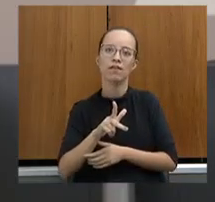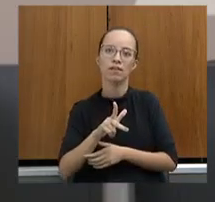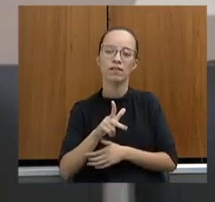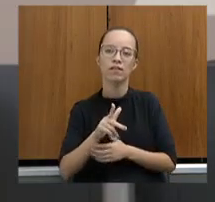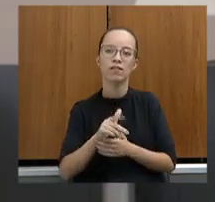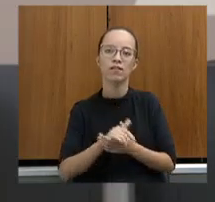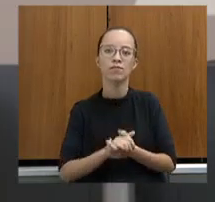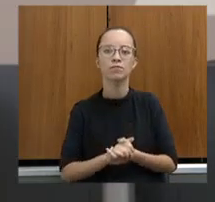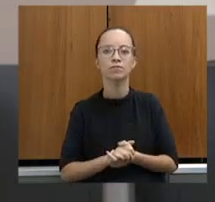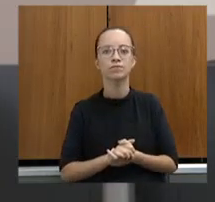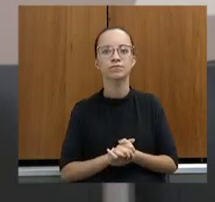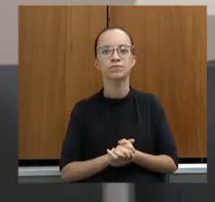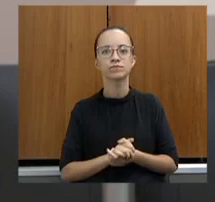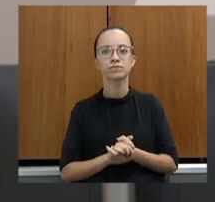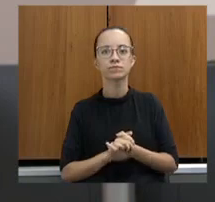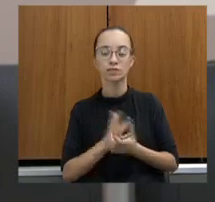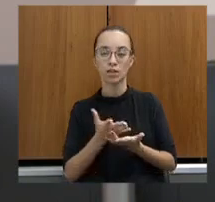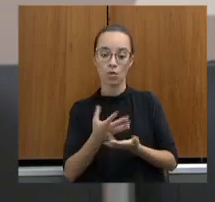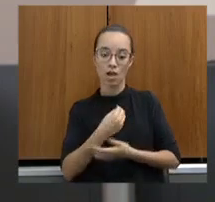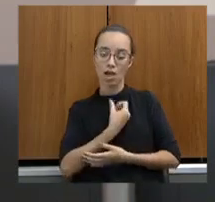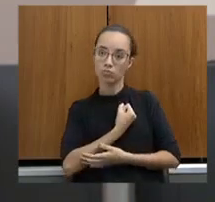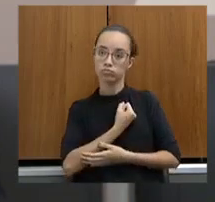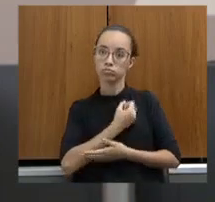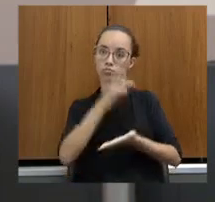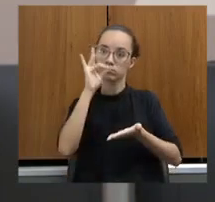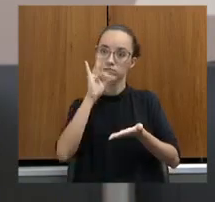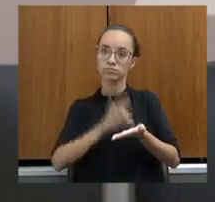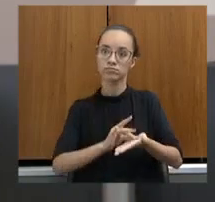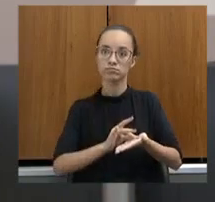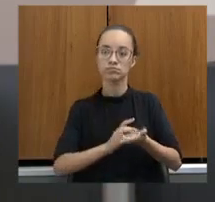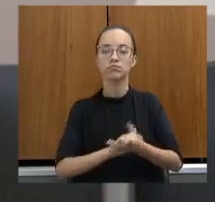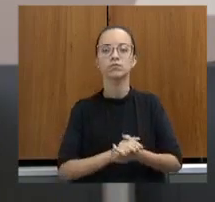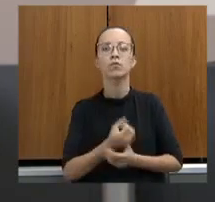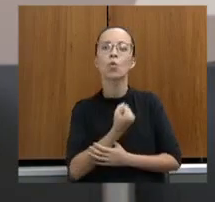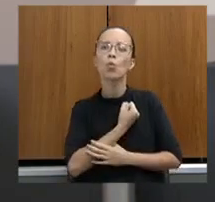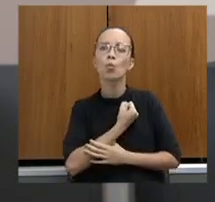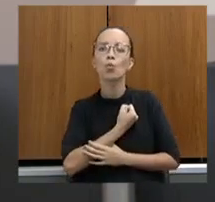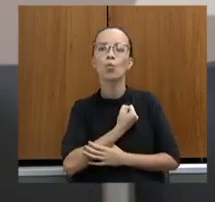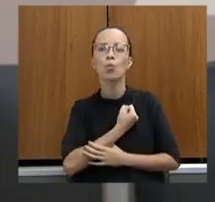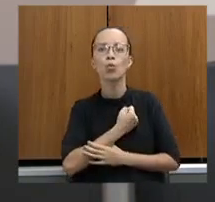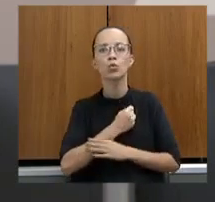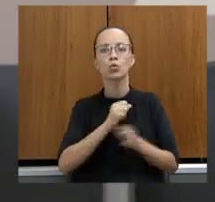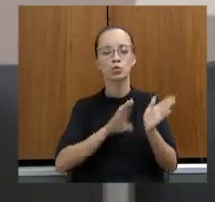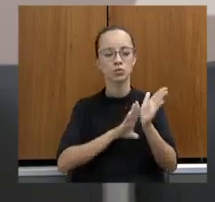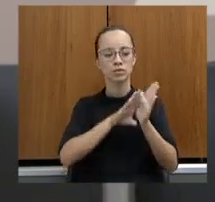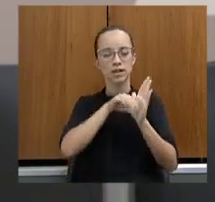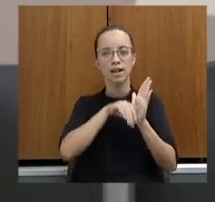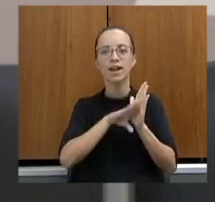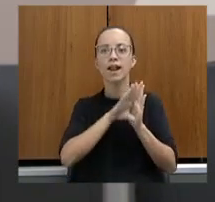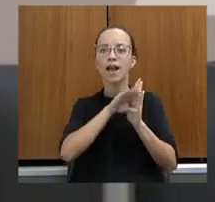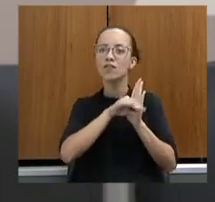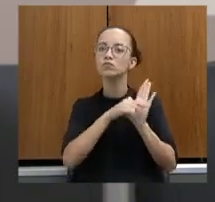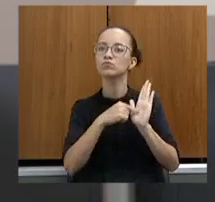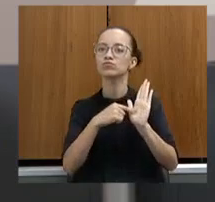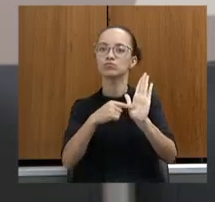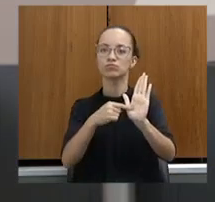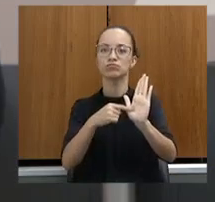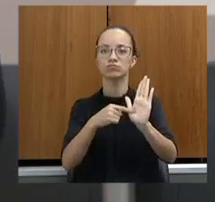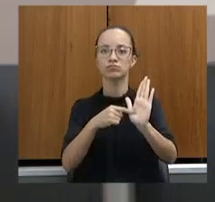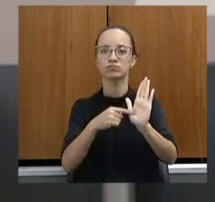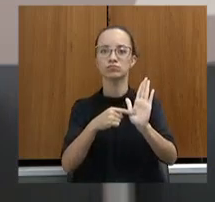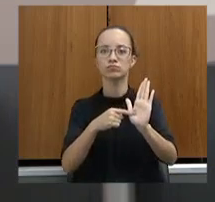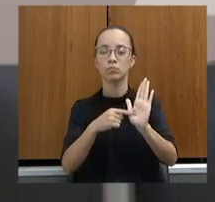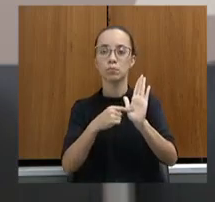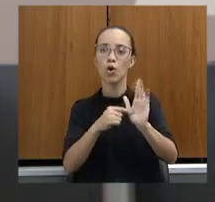de palha né É coisa sustentável e verdadeira né e os números Então os gráficos né nada melhor do que os gráficos que